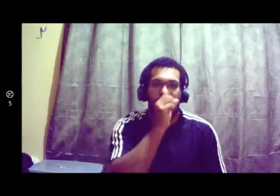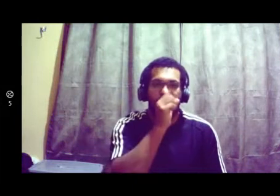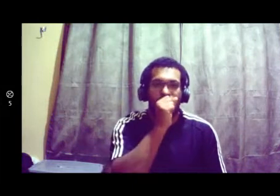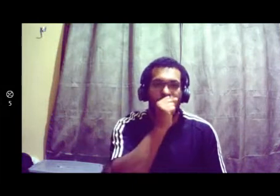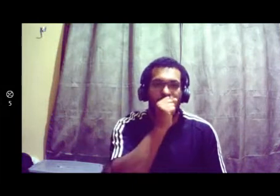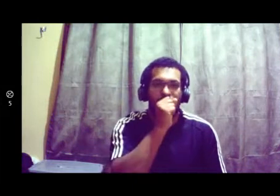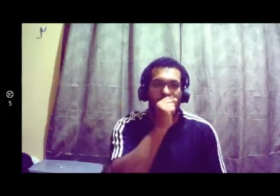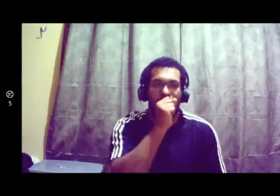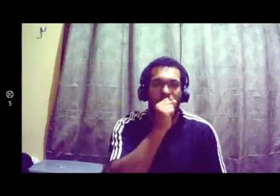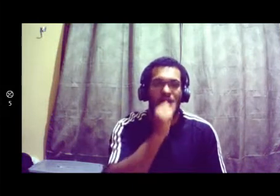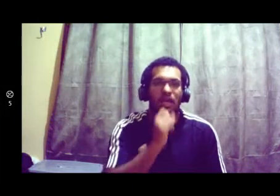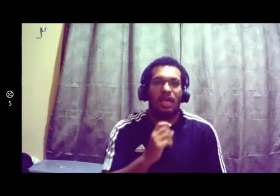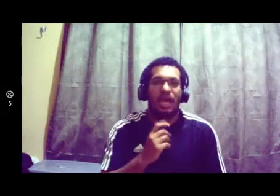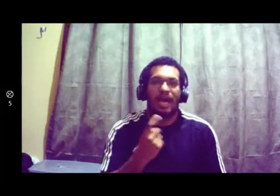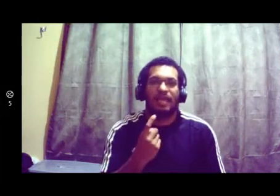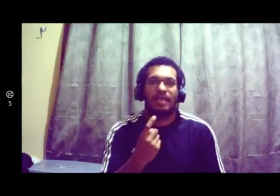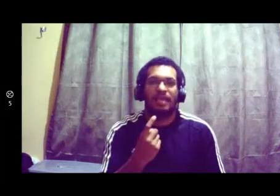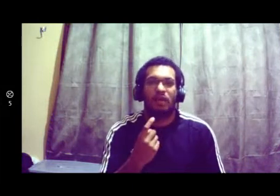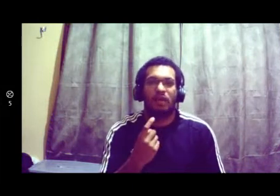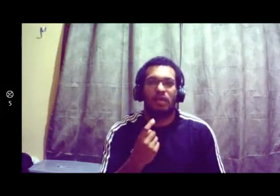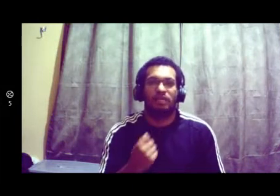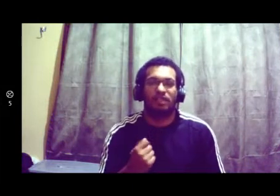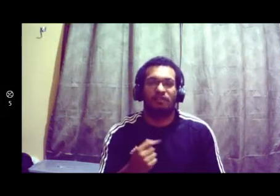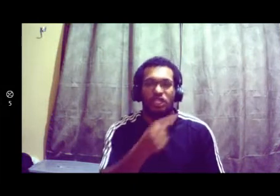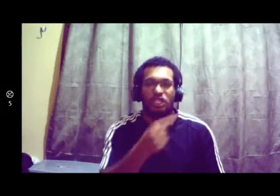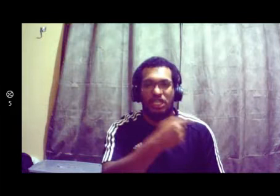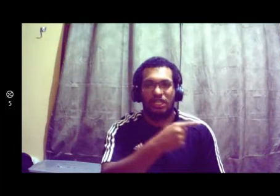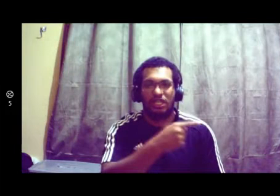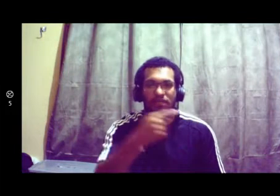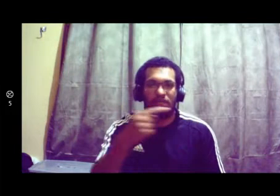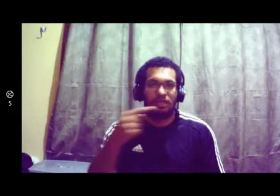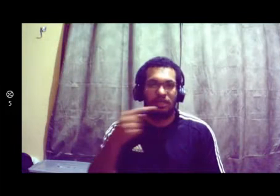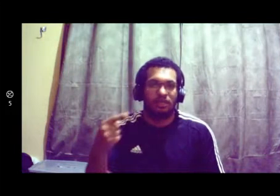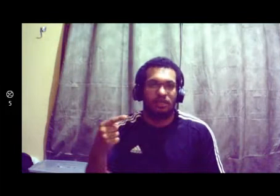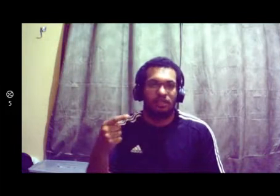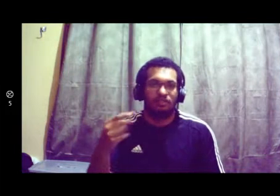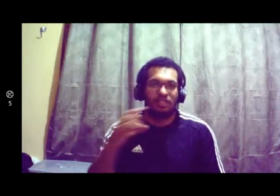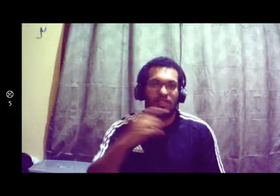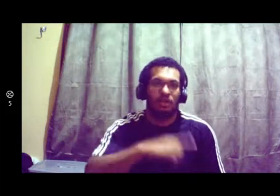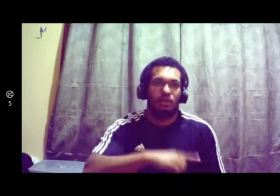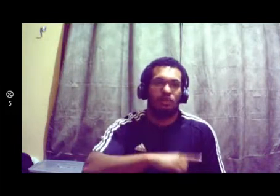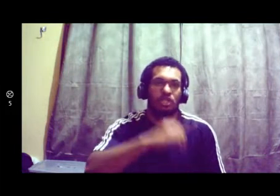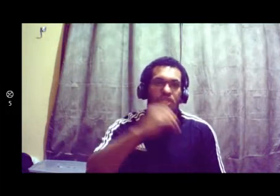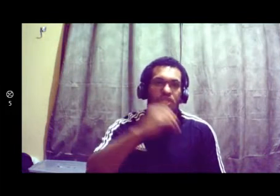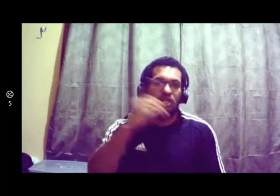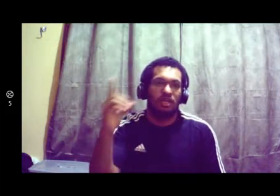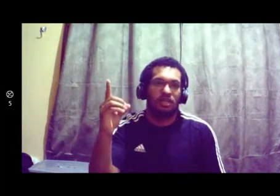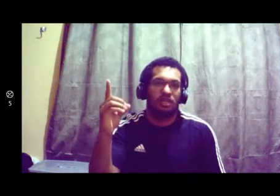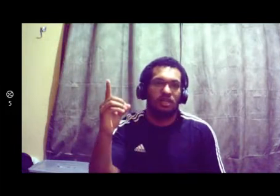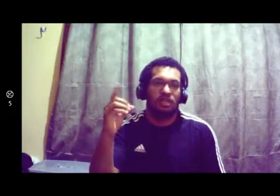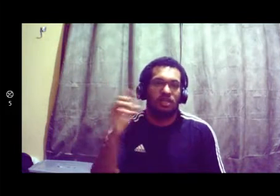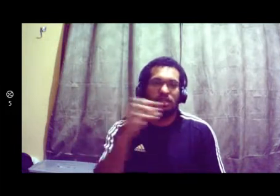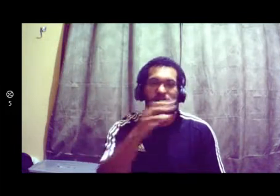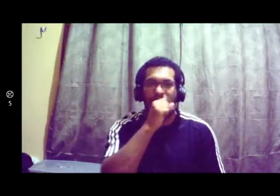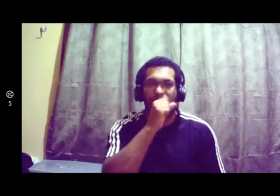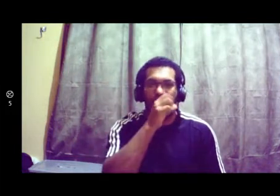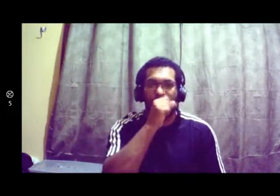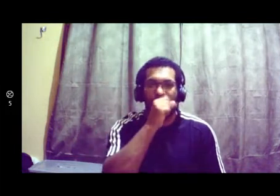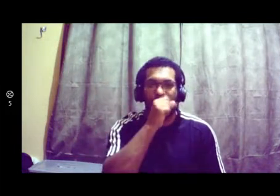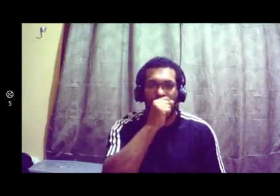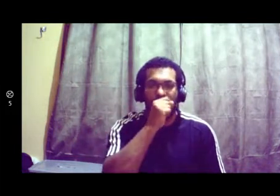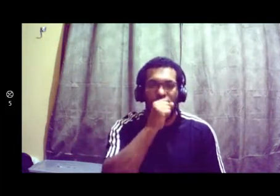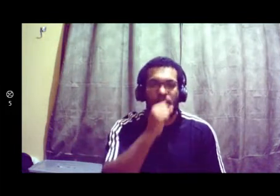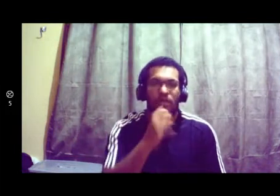assim, na frente da boca. A ideia é o quê? Se você está falando dia da semana, você faz assim, o dia de